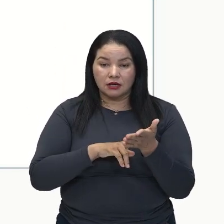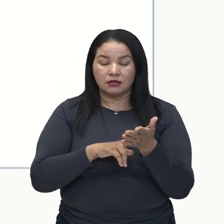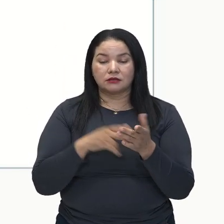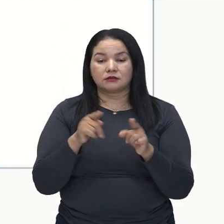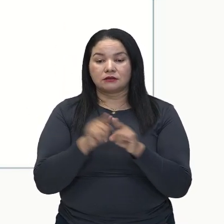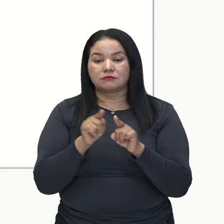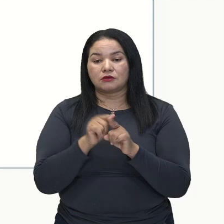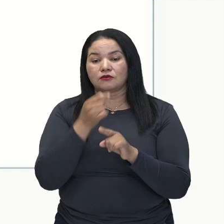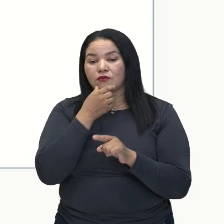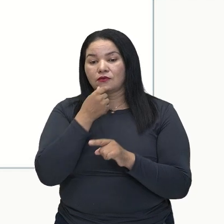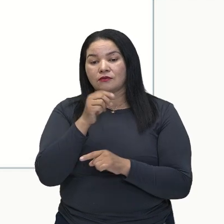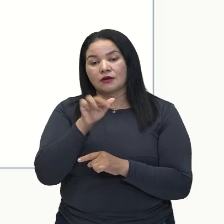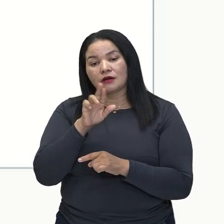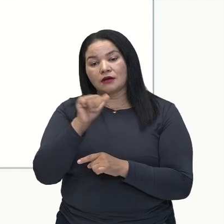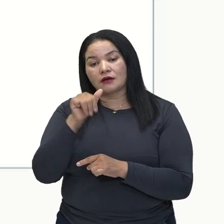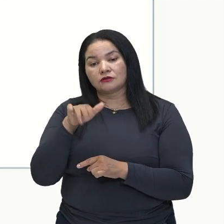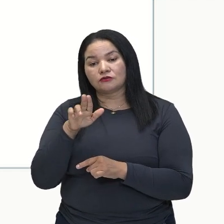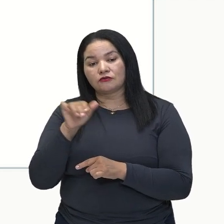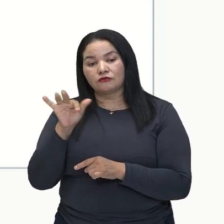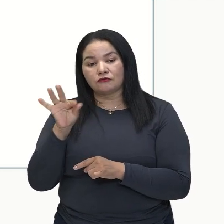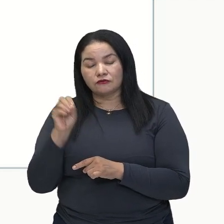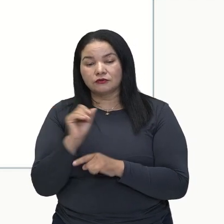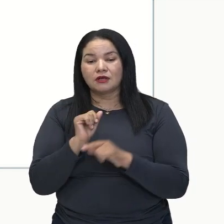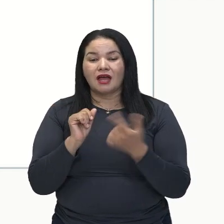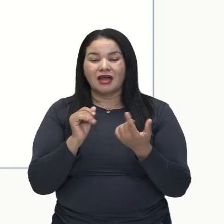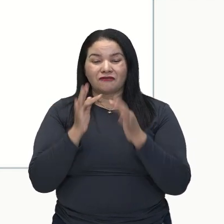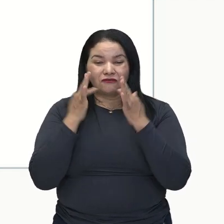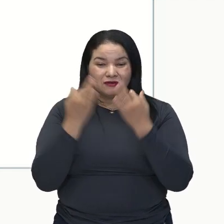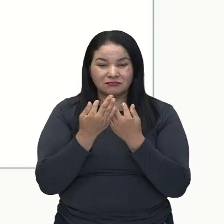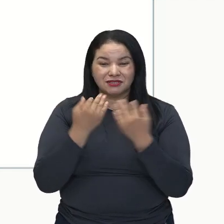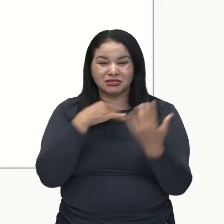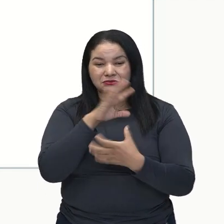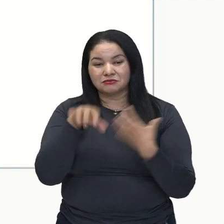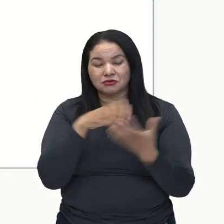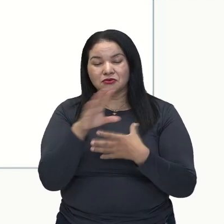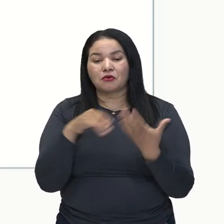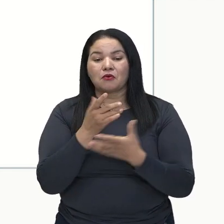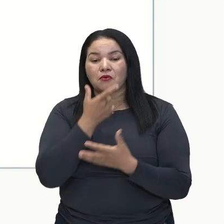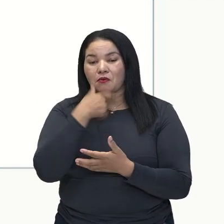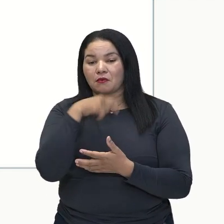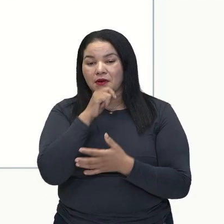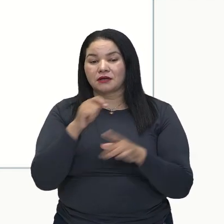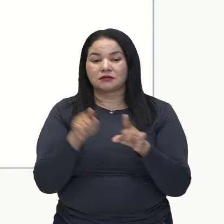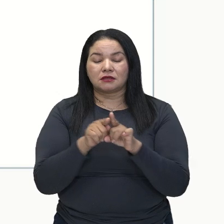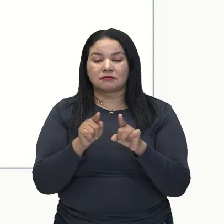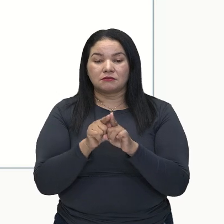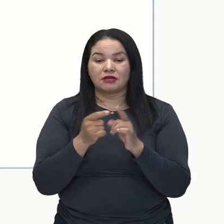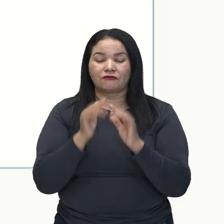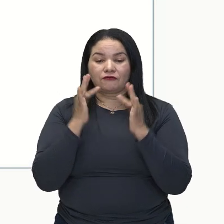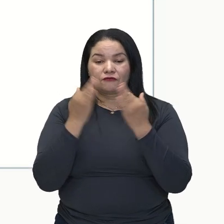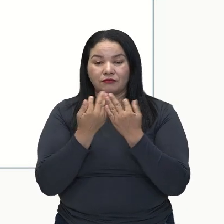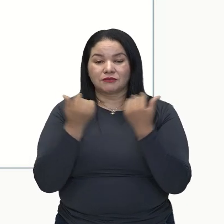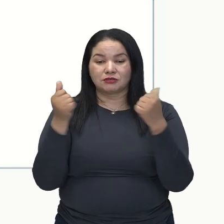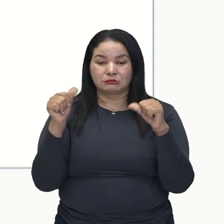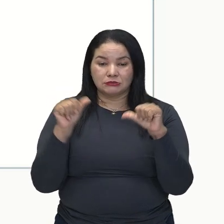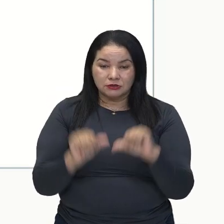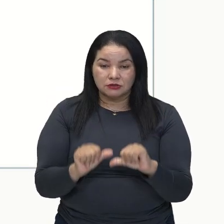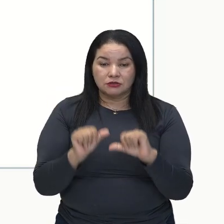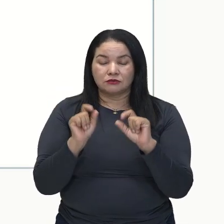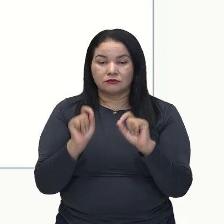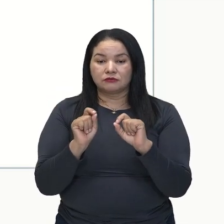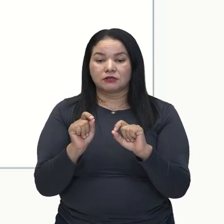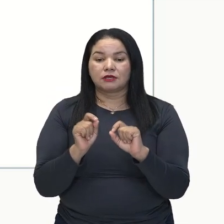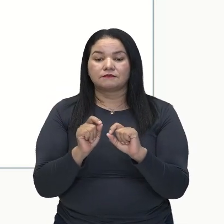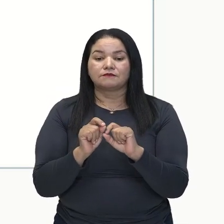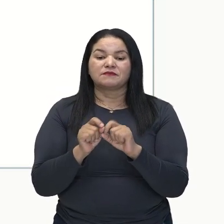para reconstruir a conturbada relação familiar de Mundo com o pai, assim como a decadência da família com o declínio da extração de